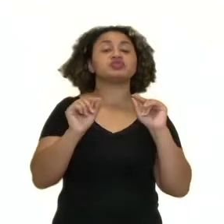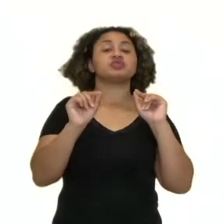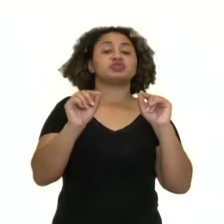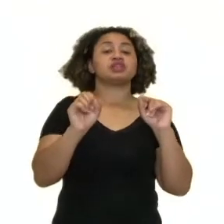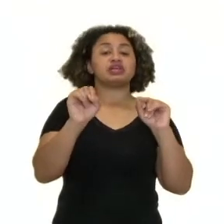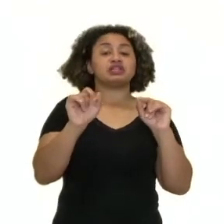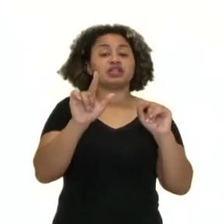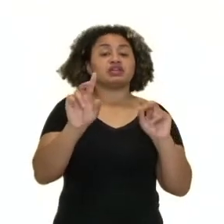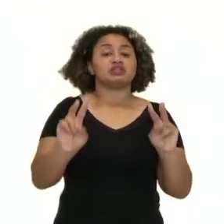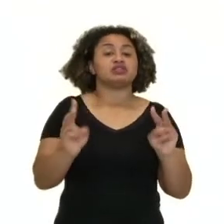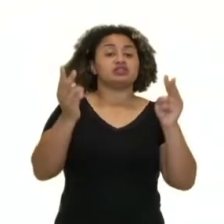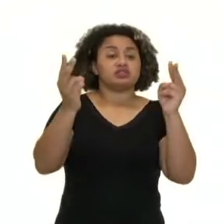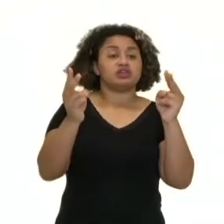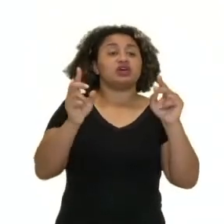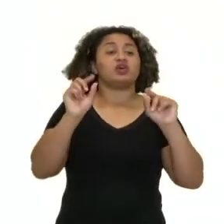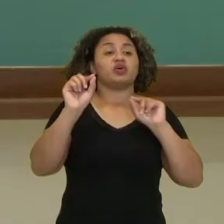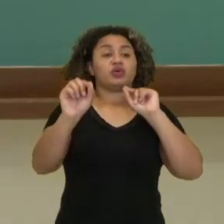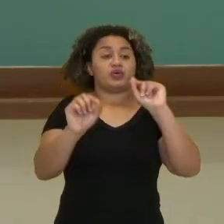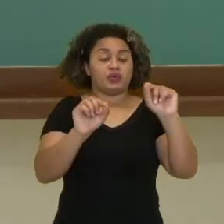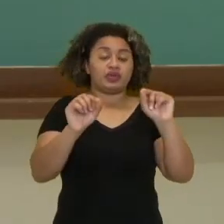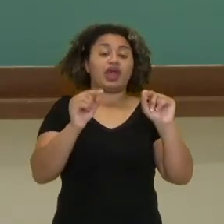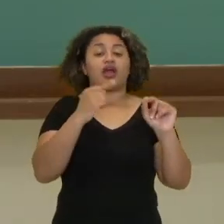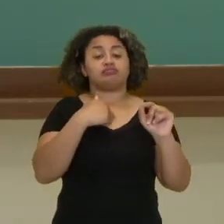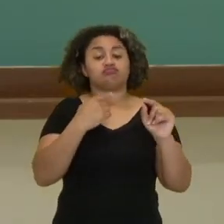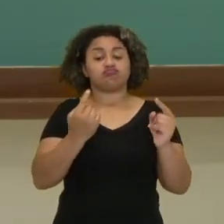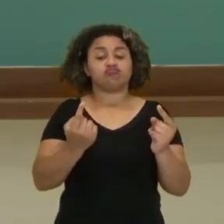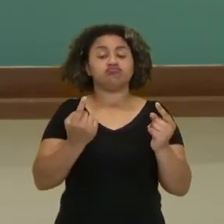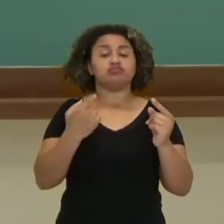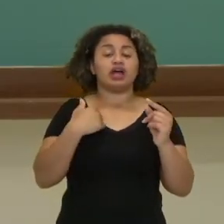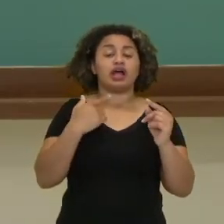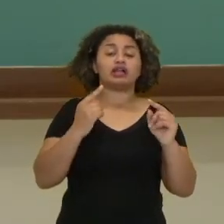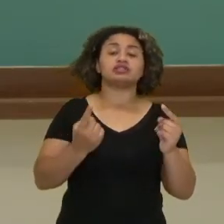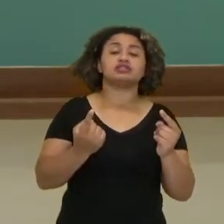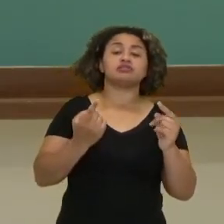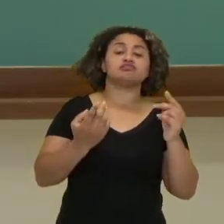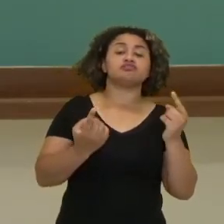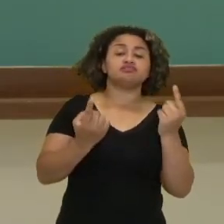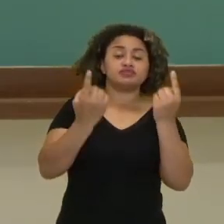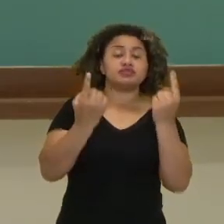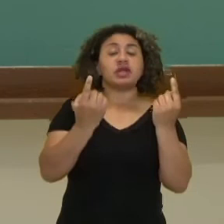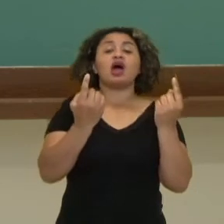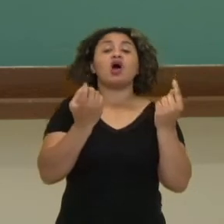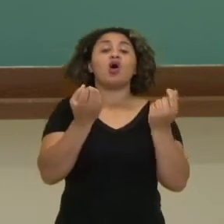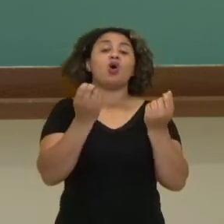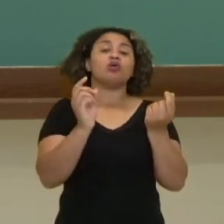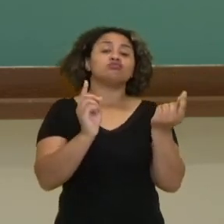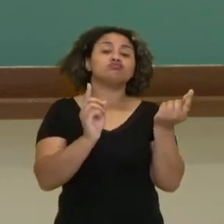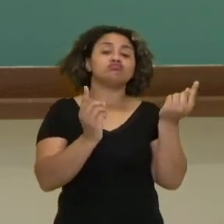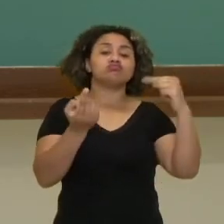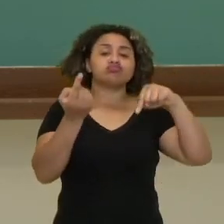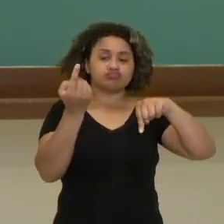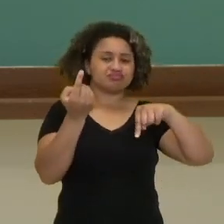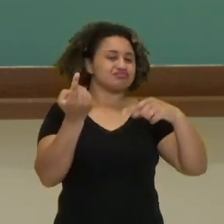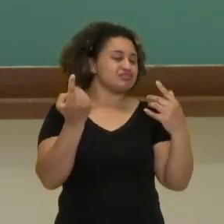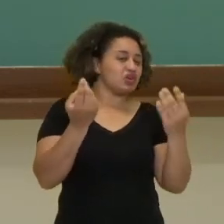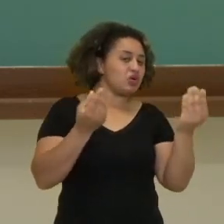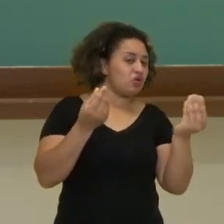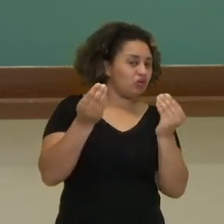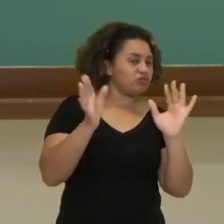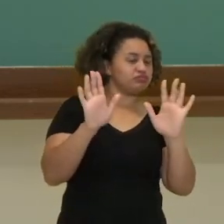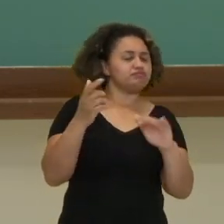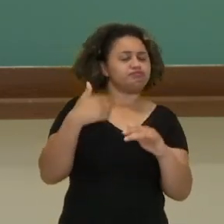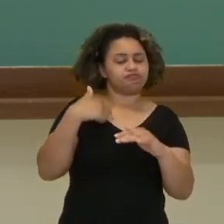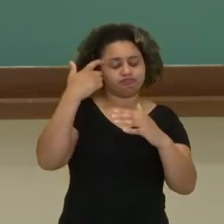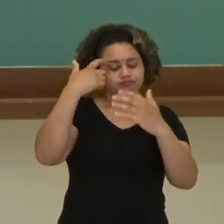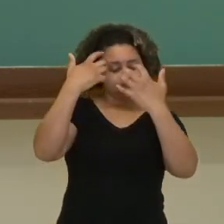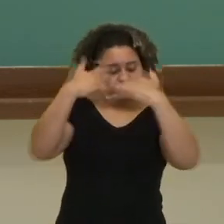essas grandezas elas são diretamente ou inversamente proporcionais. Então, basta você pensar